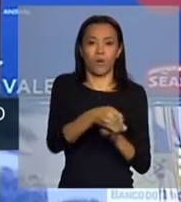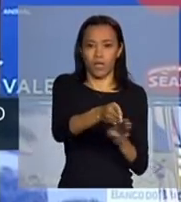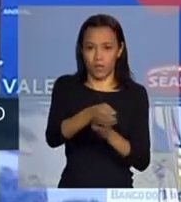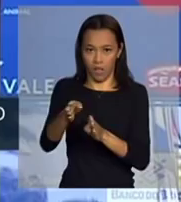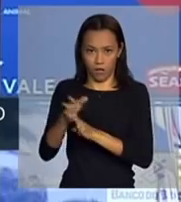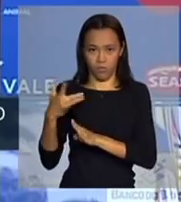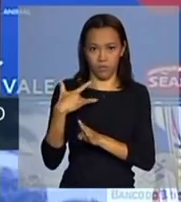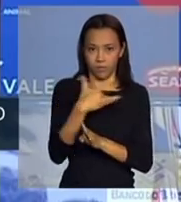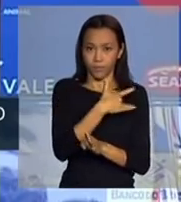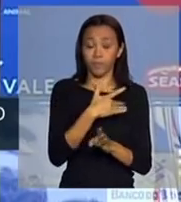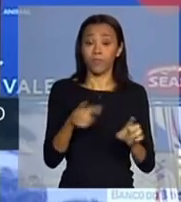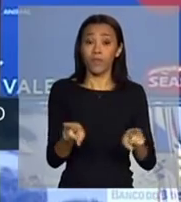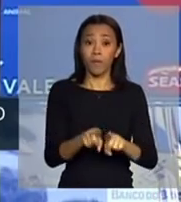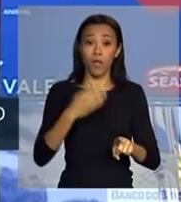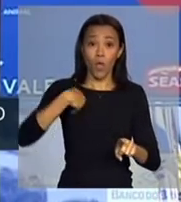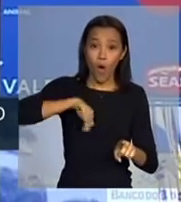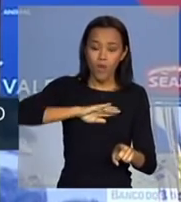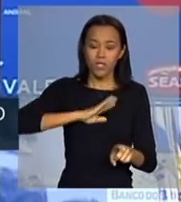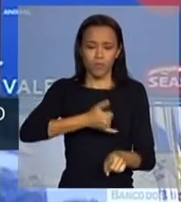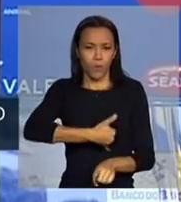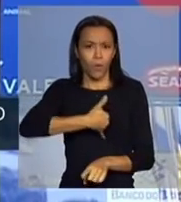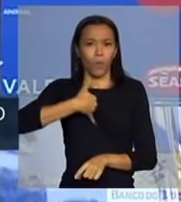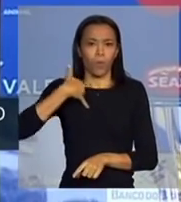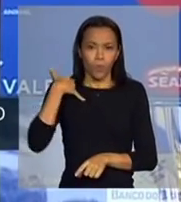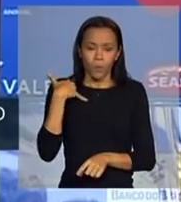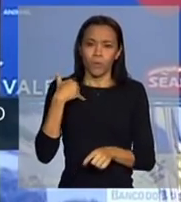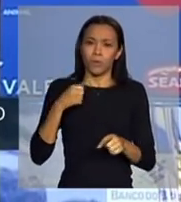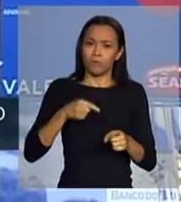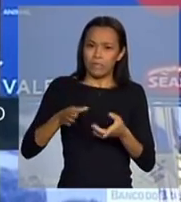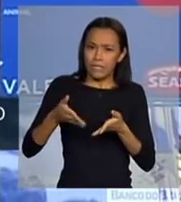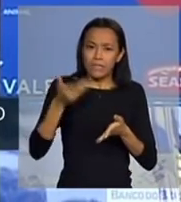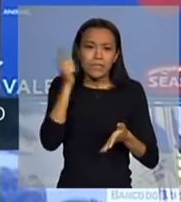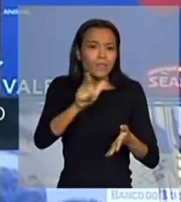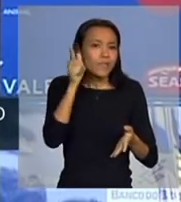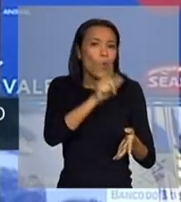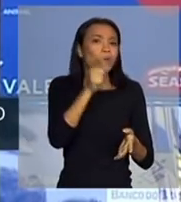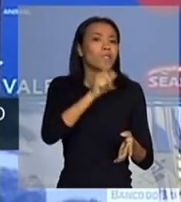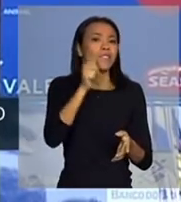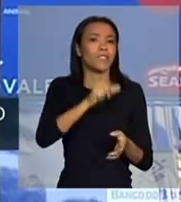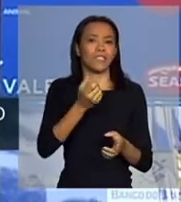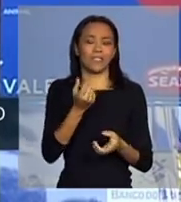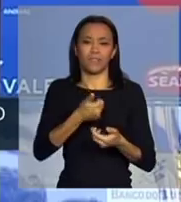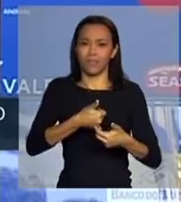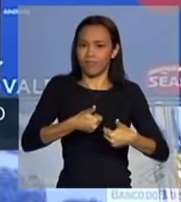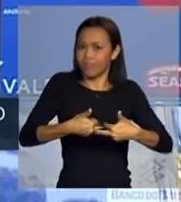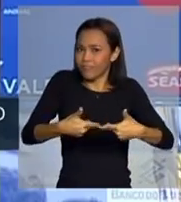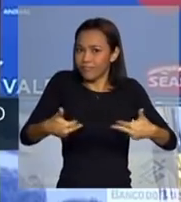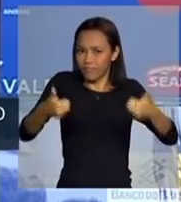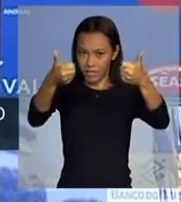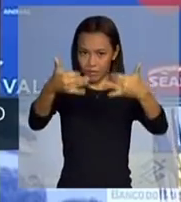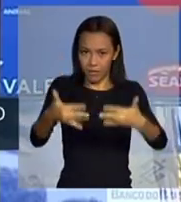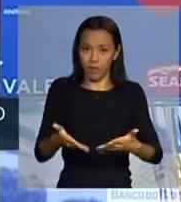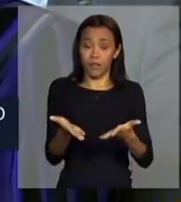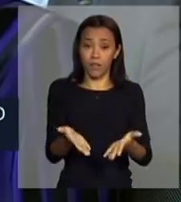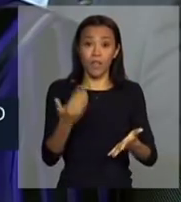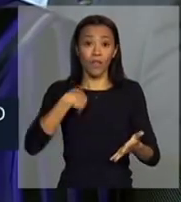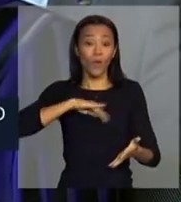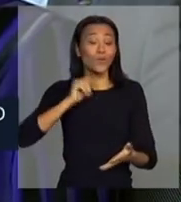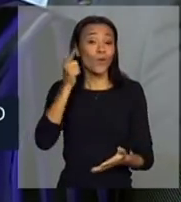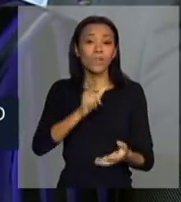nosso setor tem muito orgulho dessa trajetória e desses números, presidenta Dilma Rousseff, pois